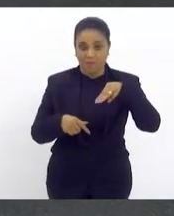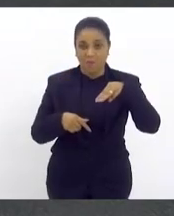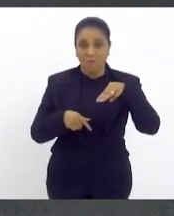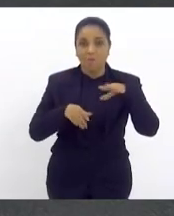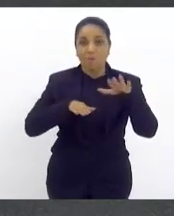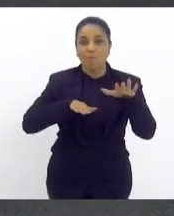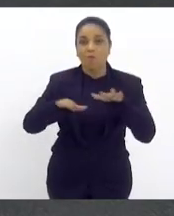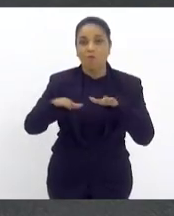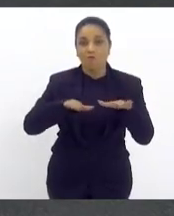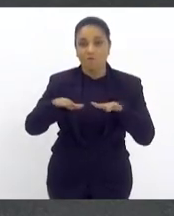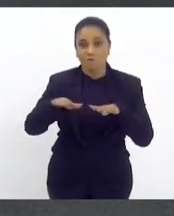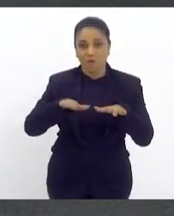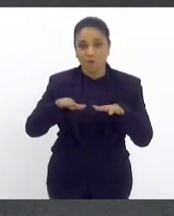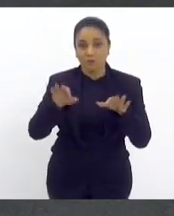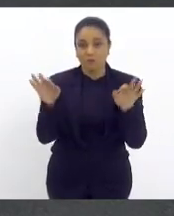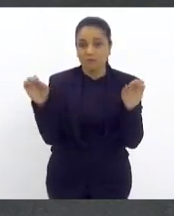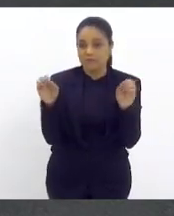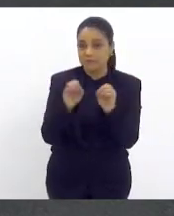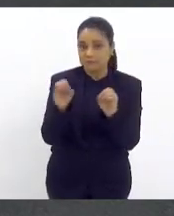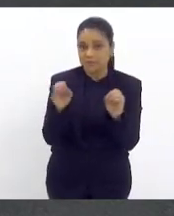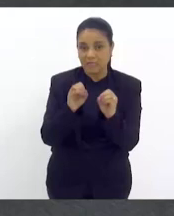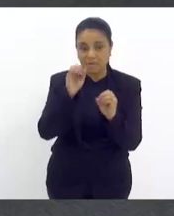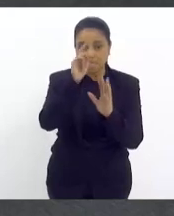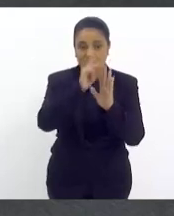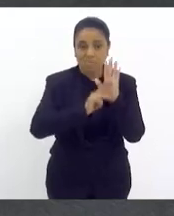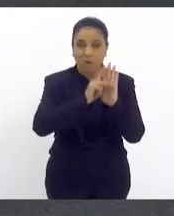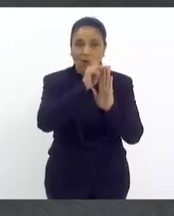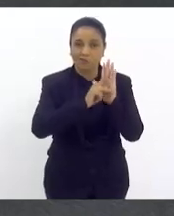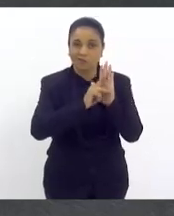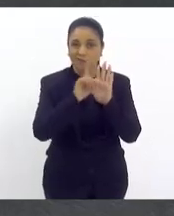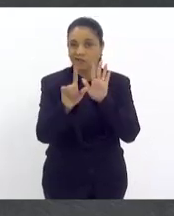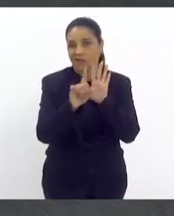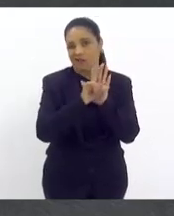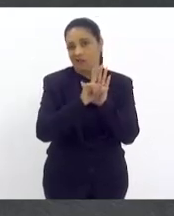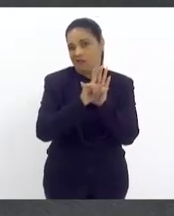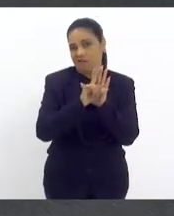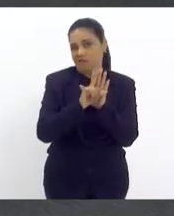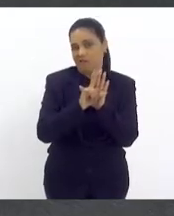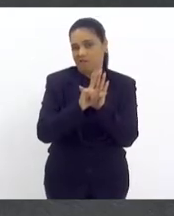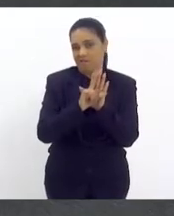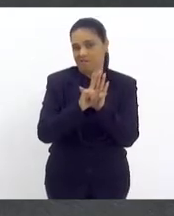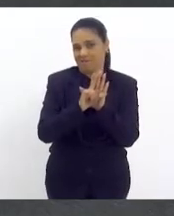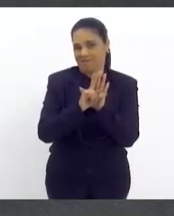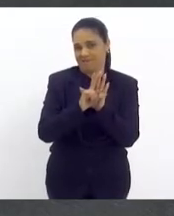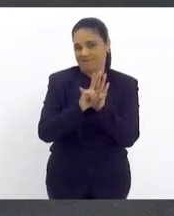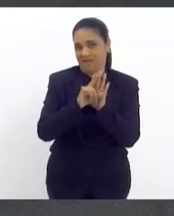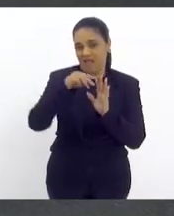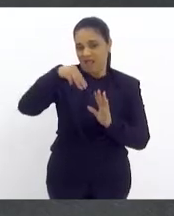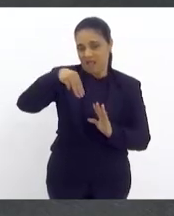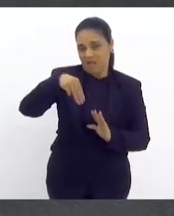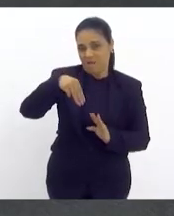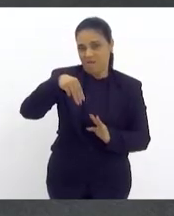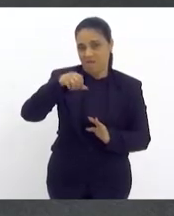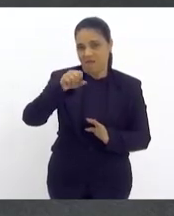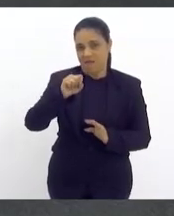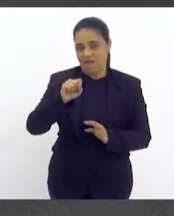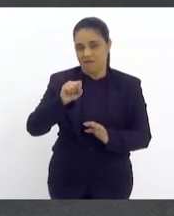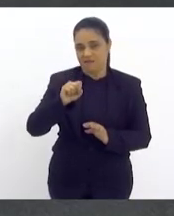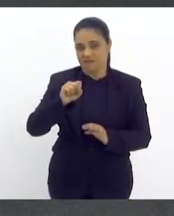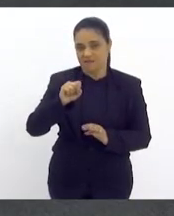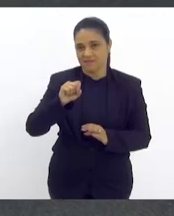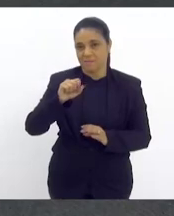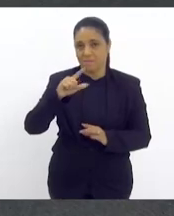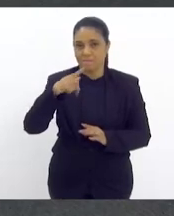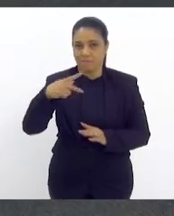é um Novo Movimento eu não vou deputada Marina eu não vou concorrer com